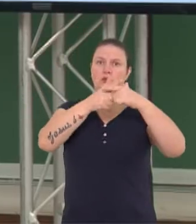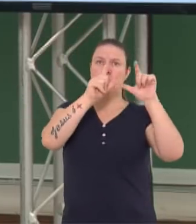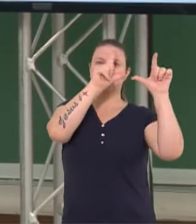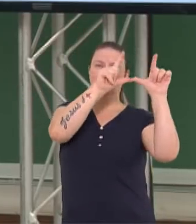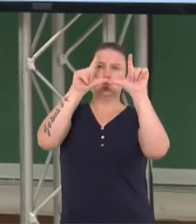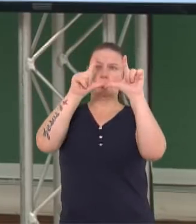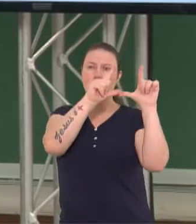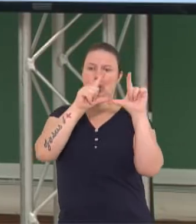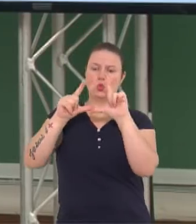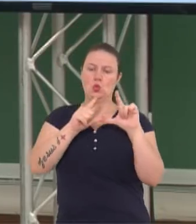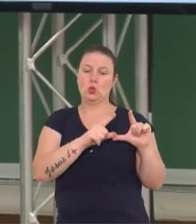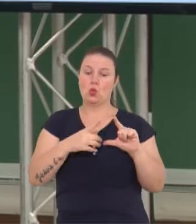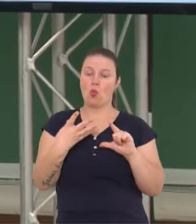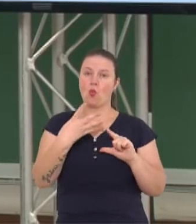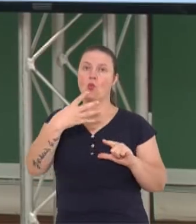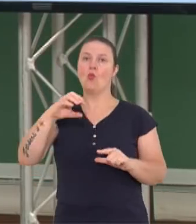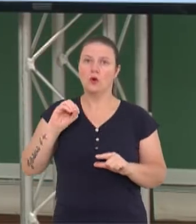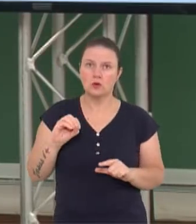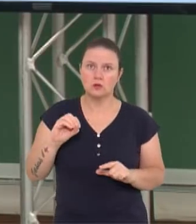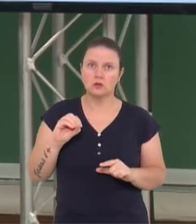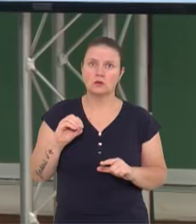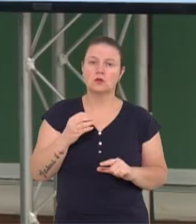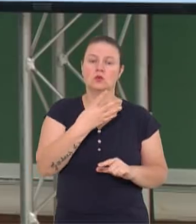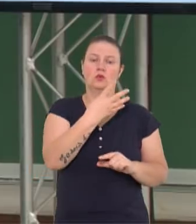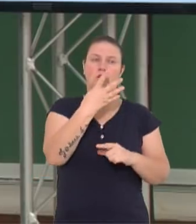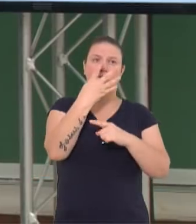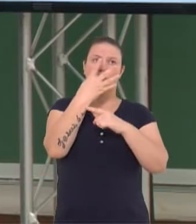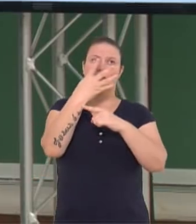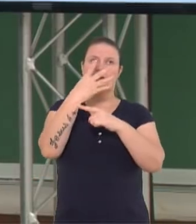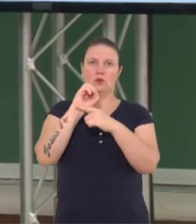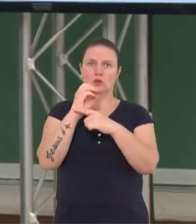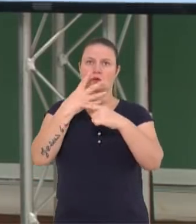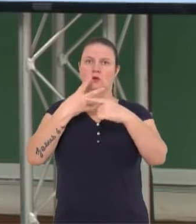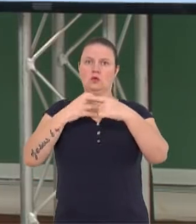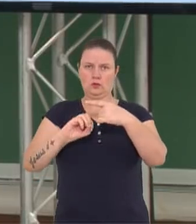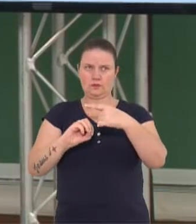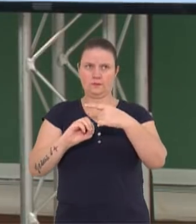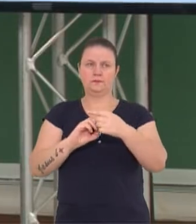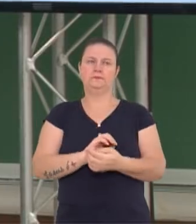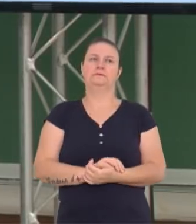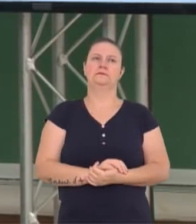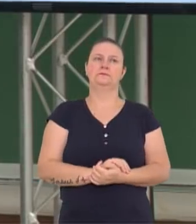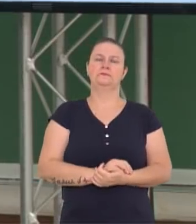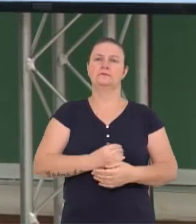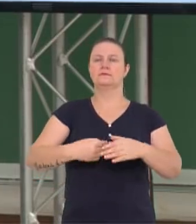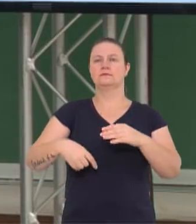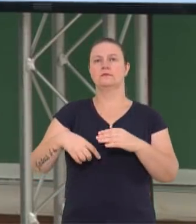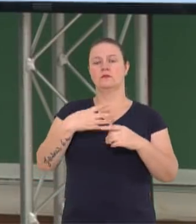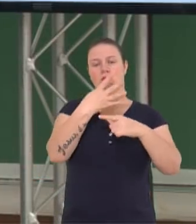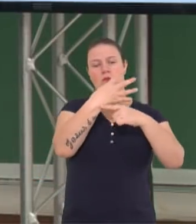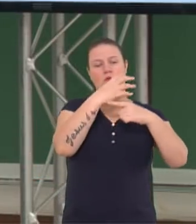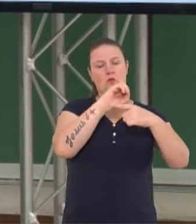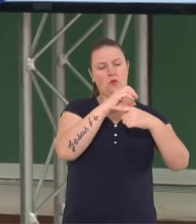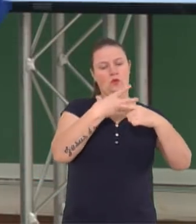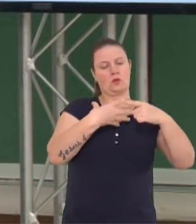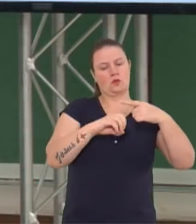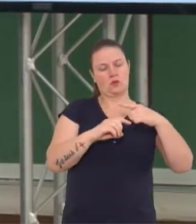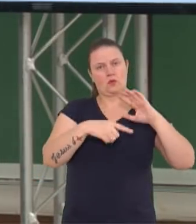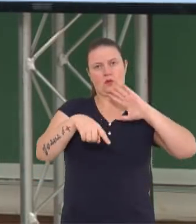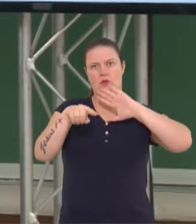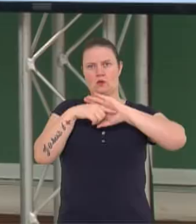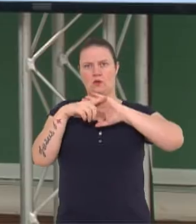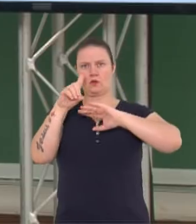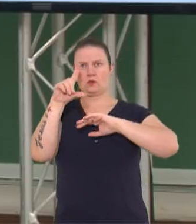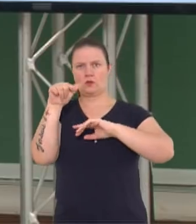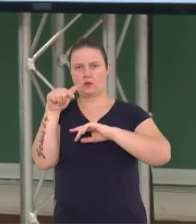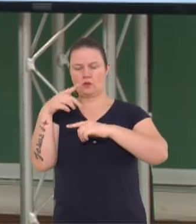quê? 40 40avos. 40 40avos. 40 40avos menos